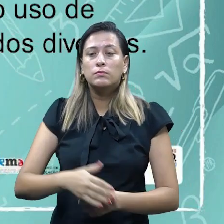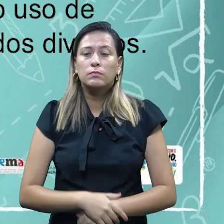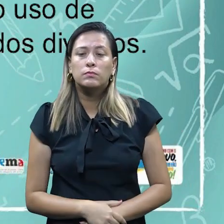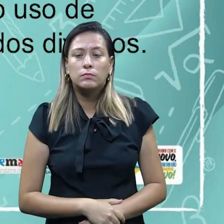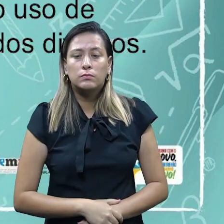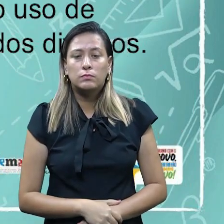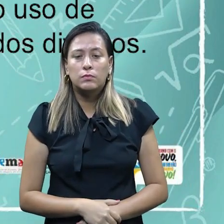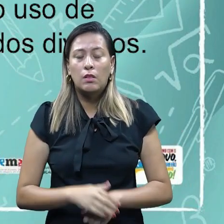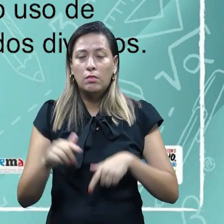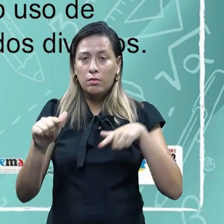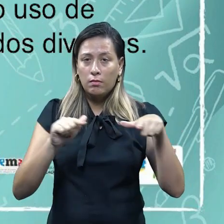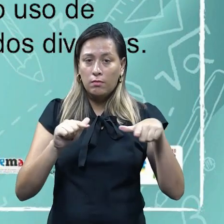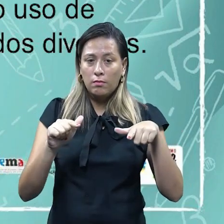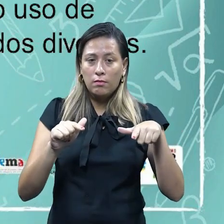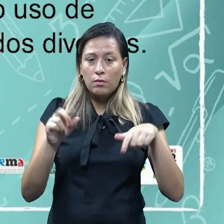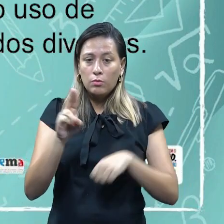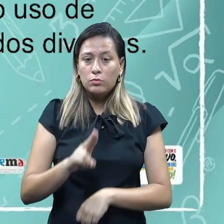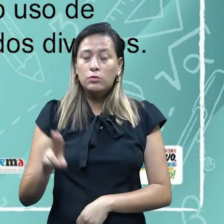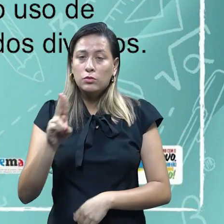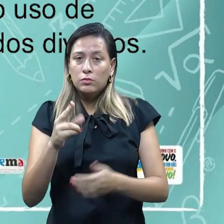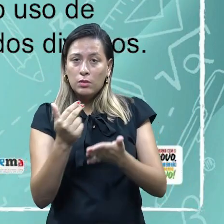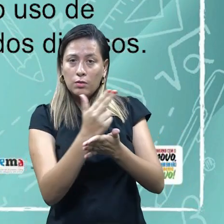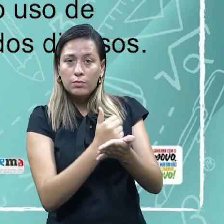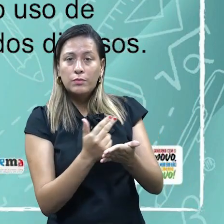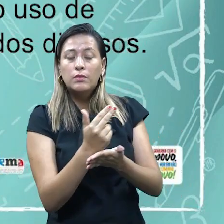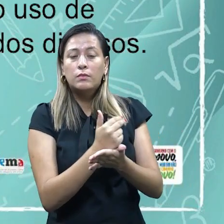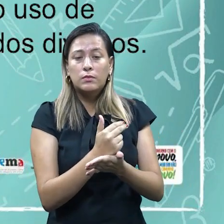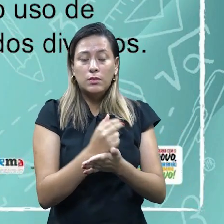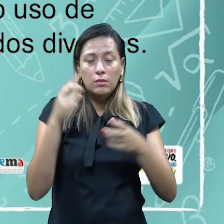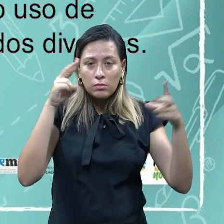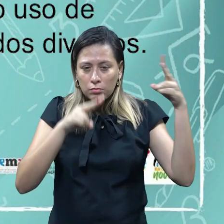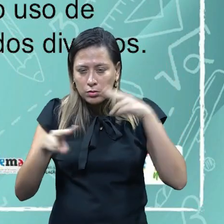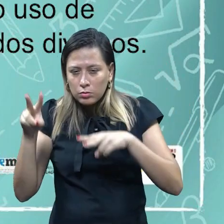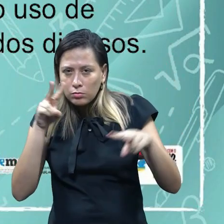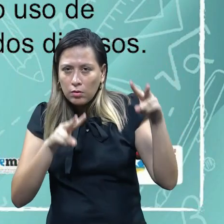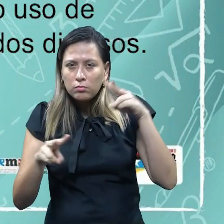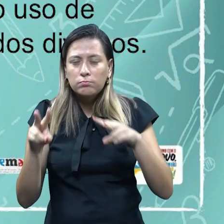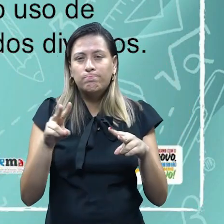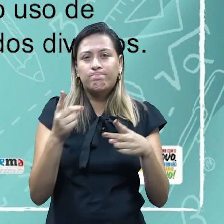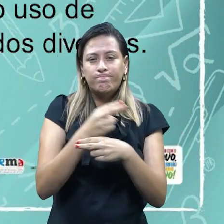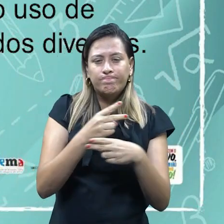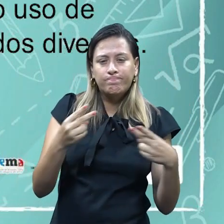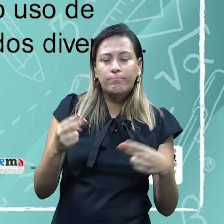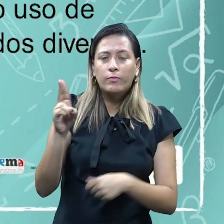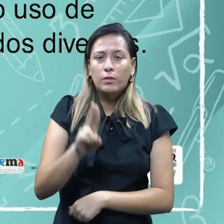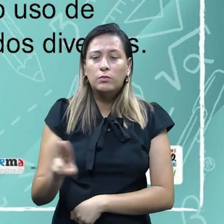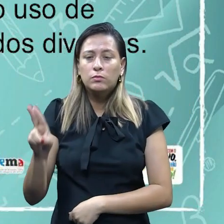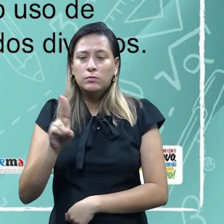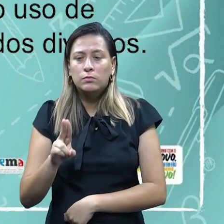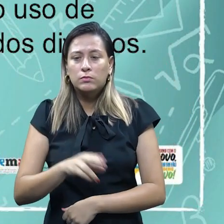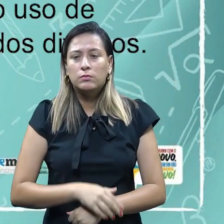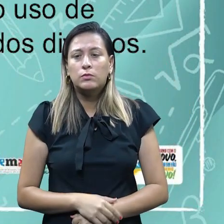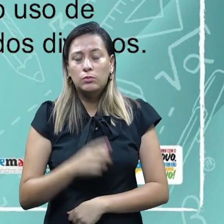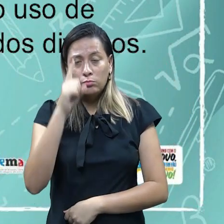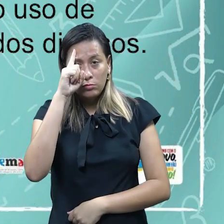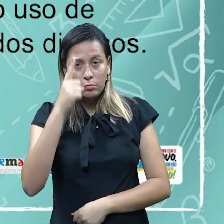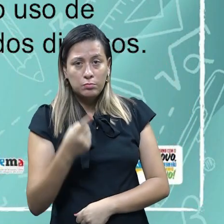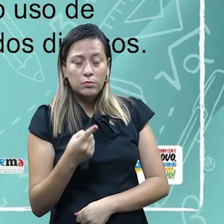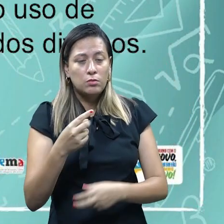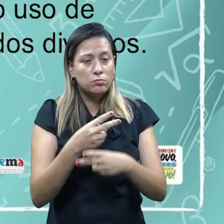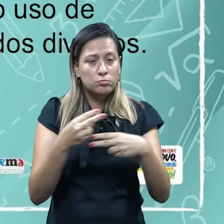de um desenho, percorrendo e visualizando de diferentes formas por meio do uso de